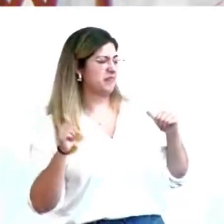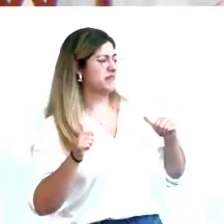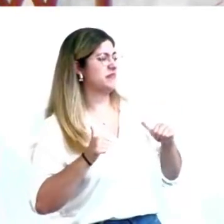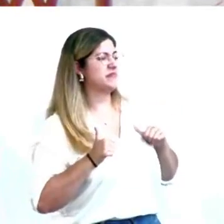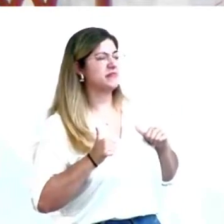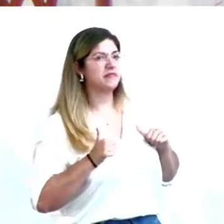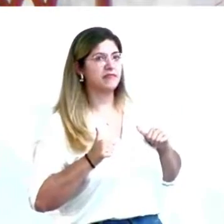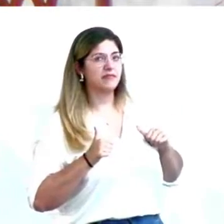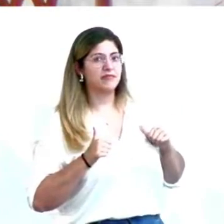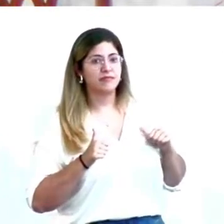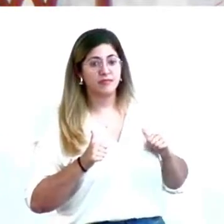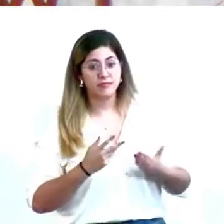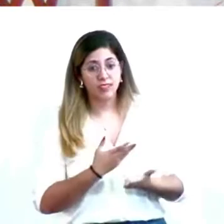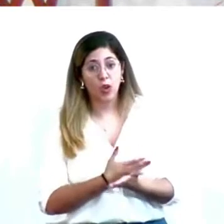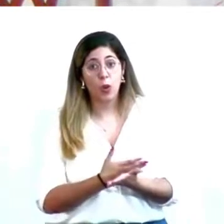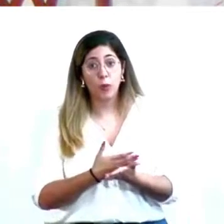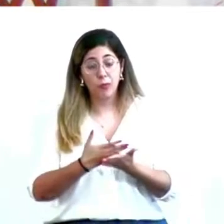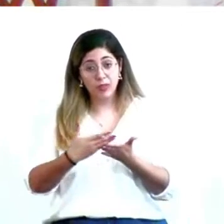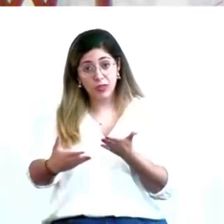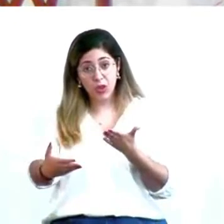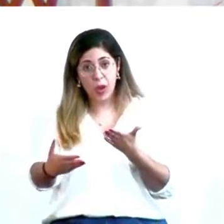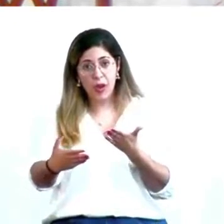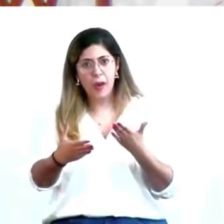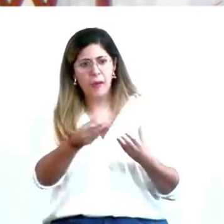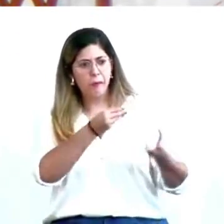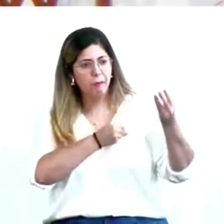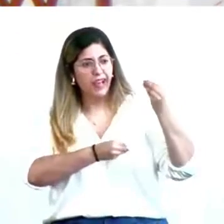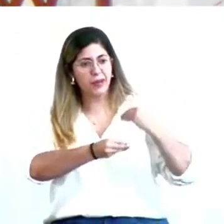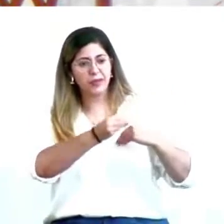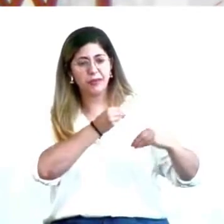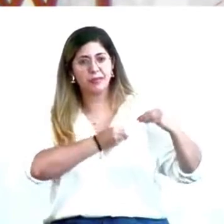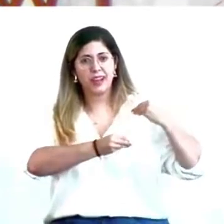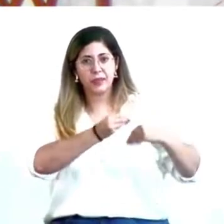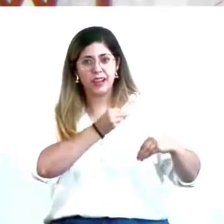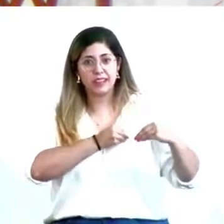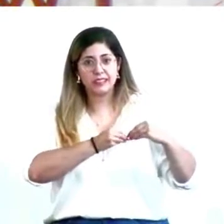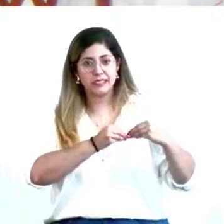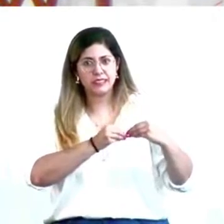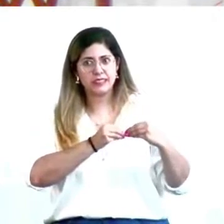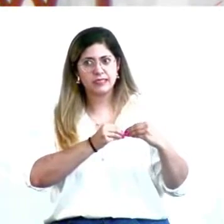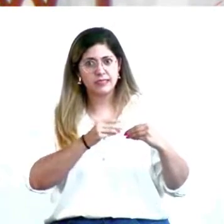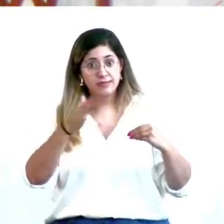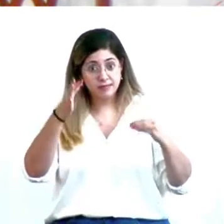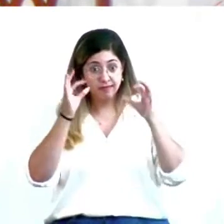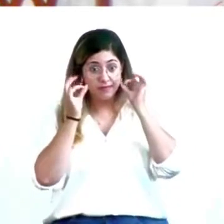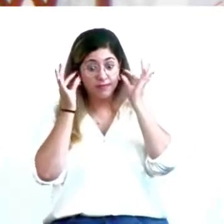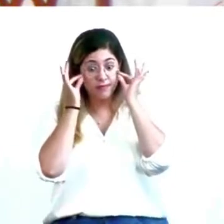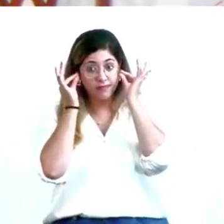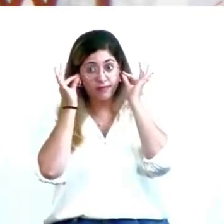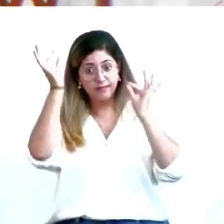você começou a se lambuzar com essas coisas, volte, se o Espírito Santo habita em você.